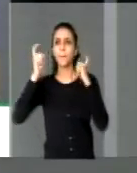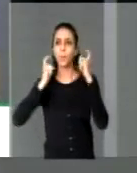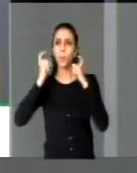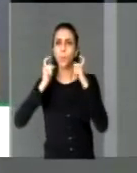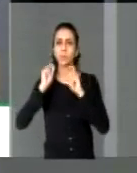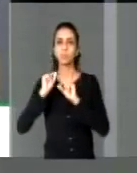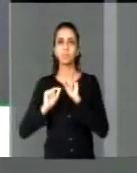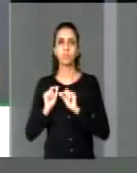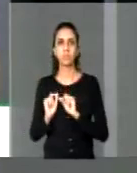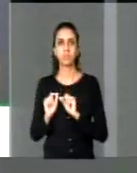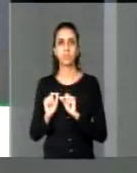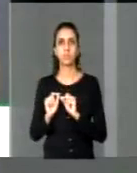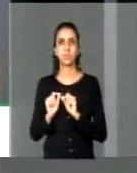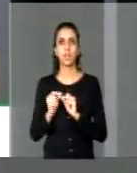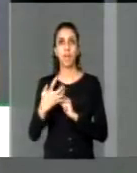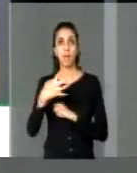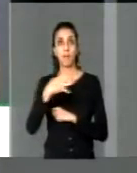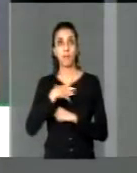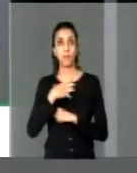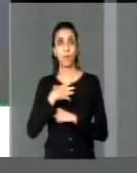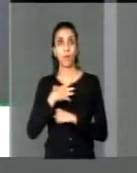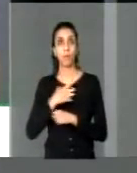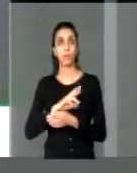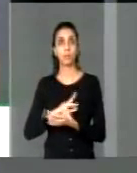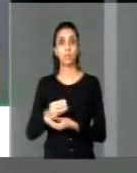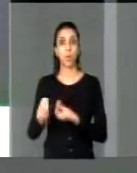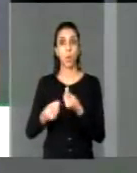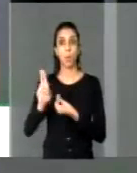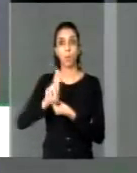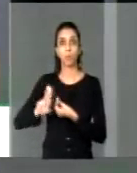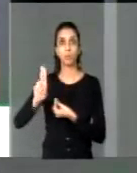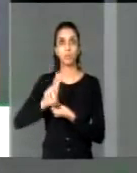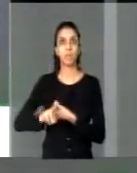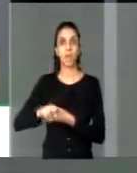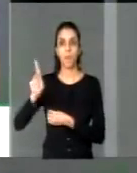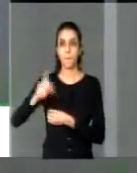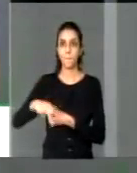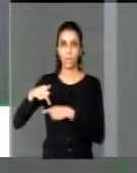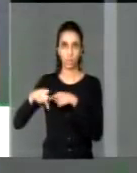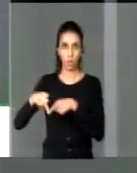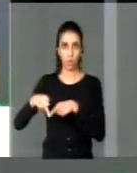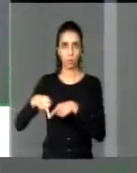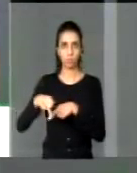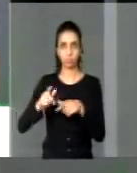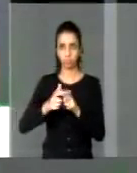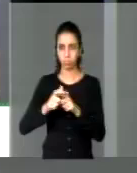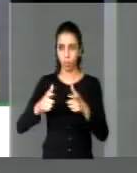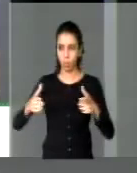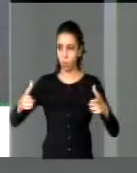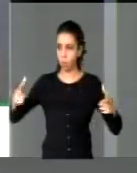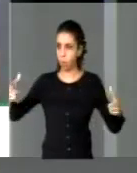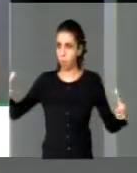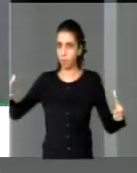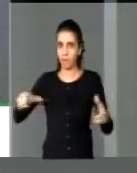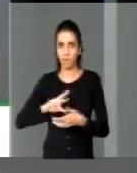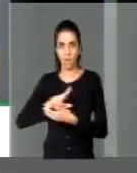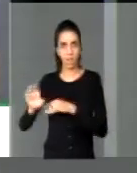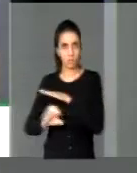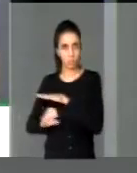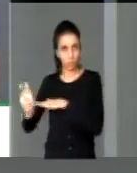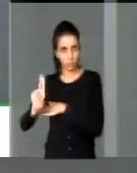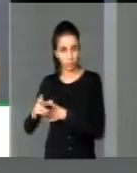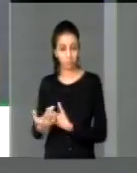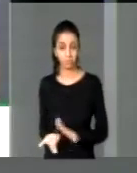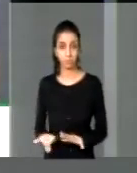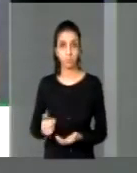brasileiro com a ampliação e diversificação da indústria parapetroleira nacional. O conteúdo local